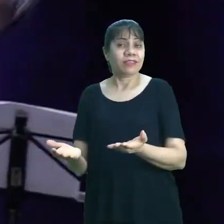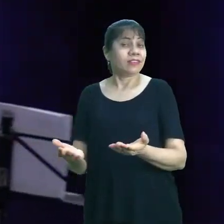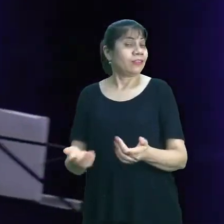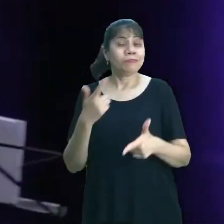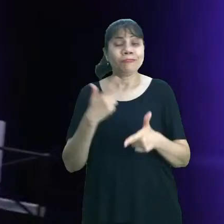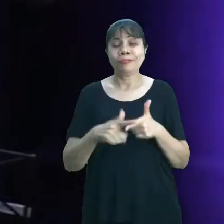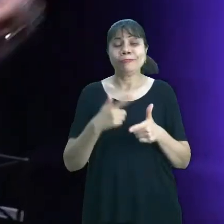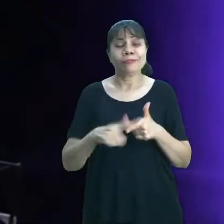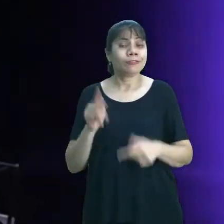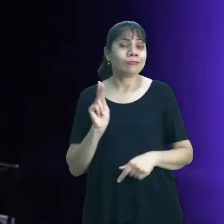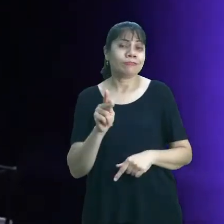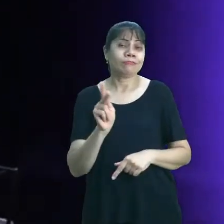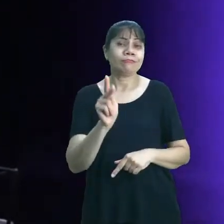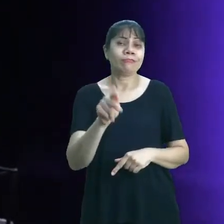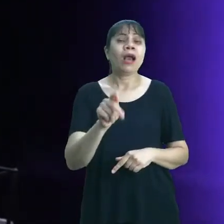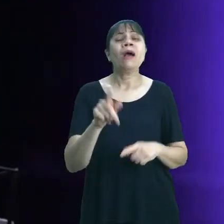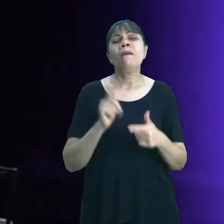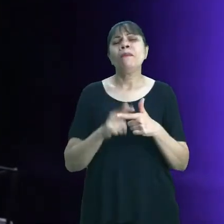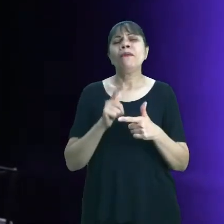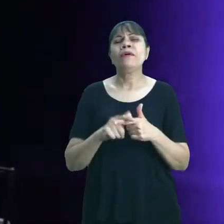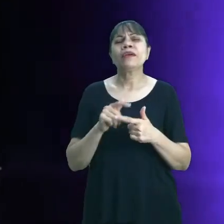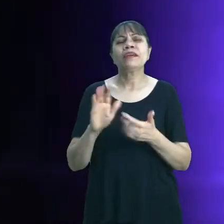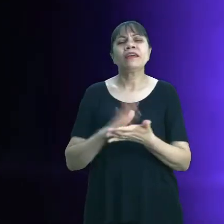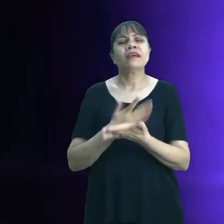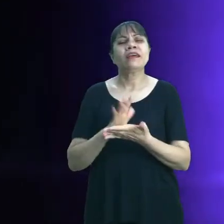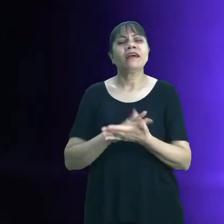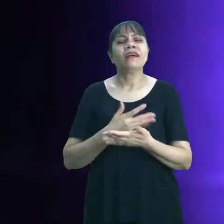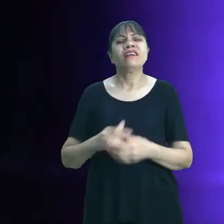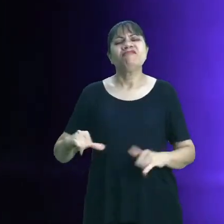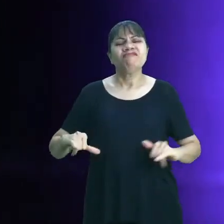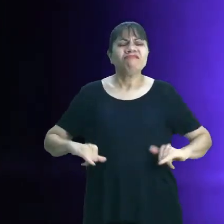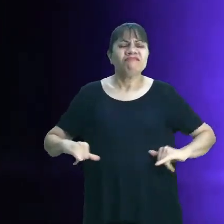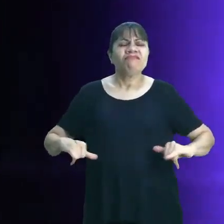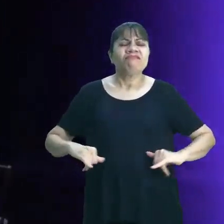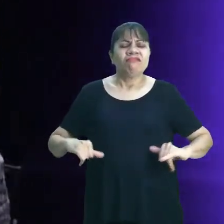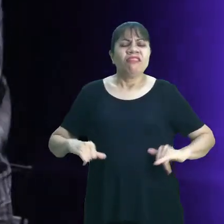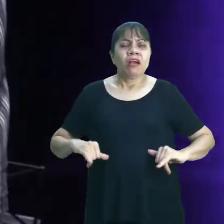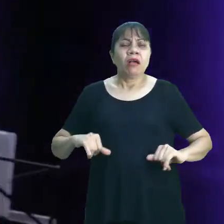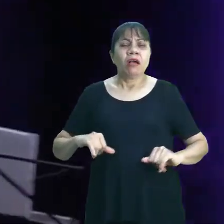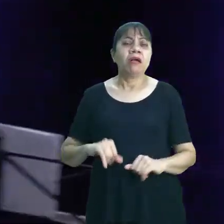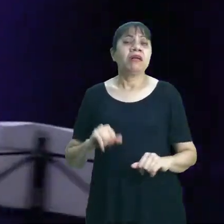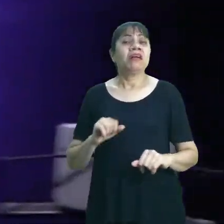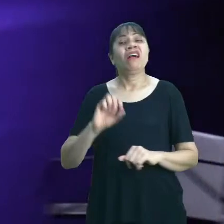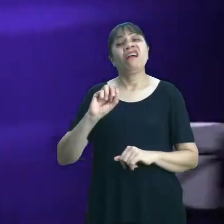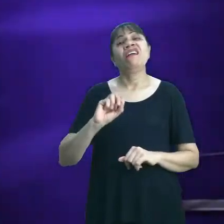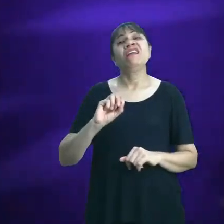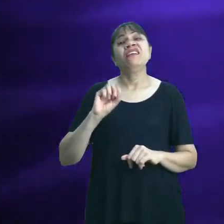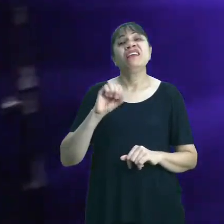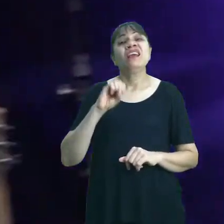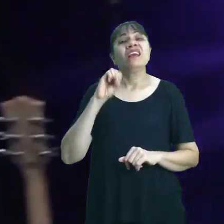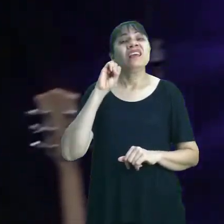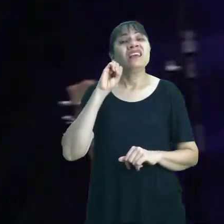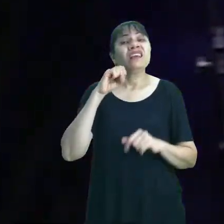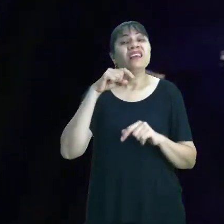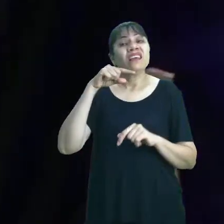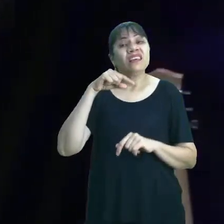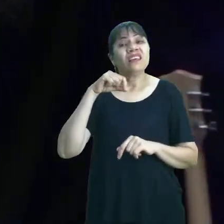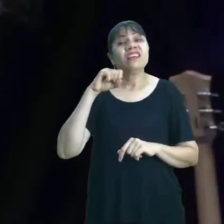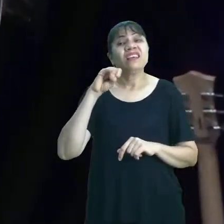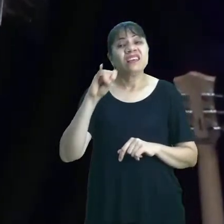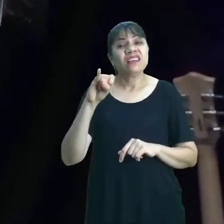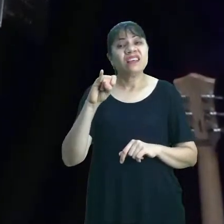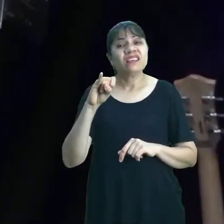que alguns sofrem e outros não? Porque tem aquelas pessoas que vivem